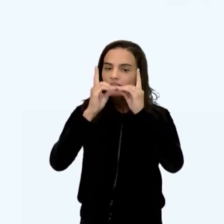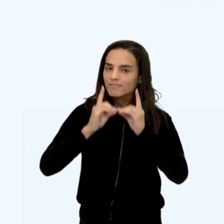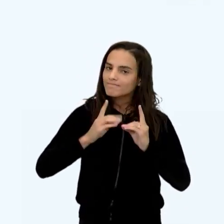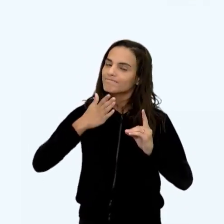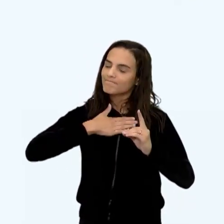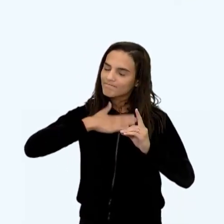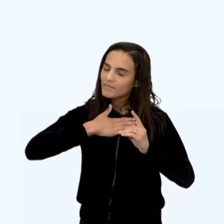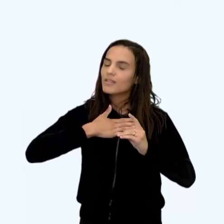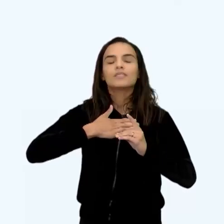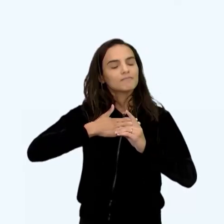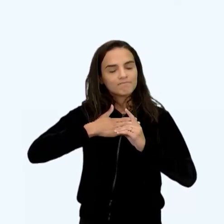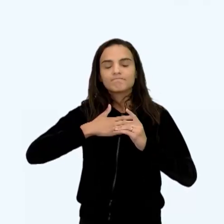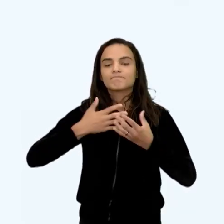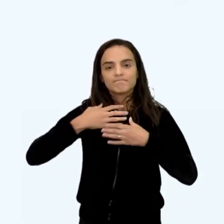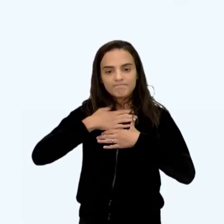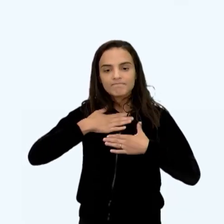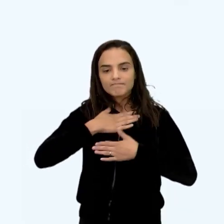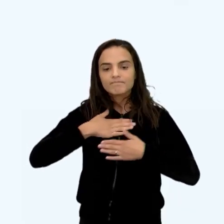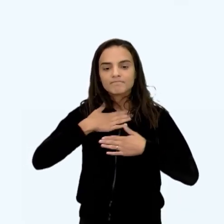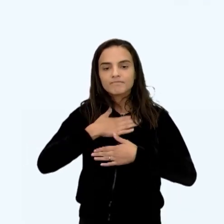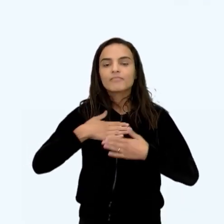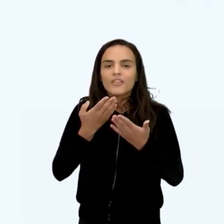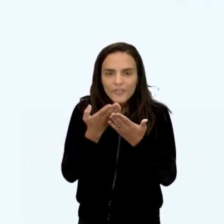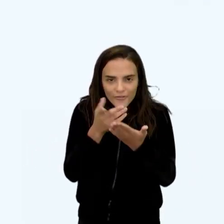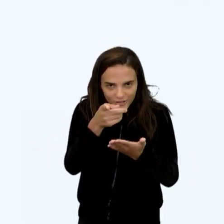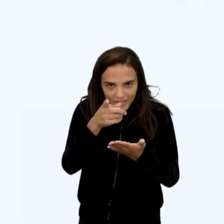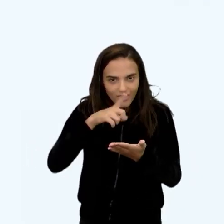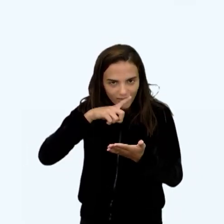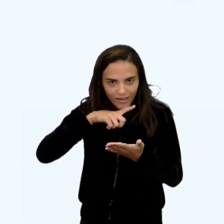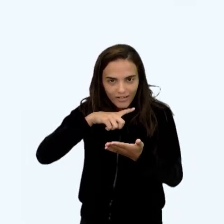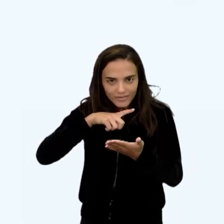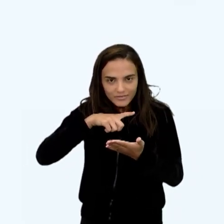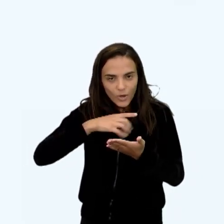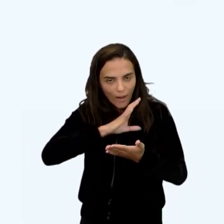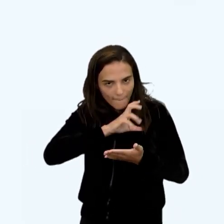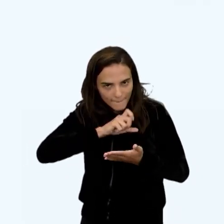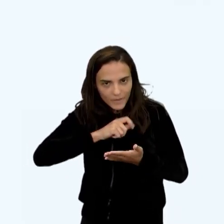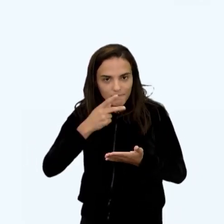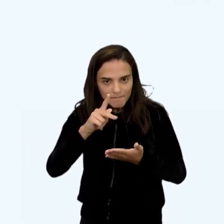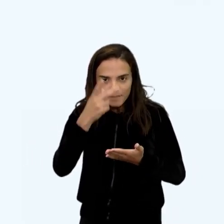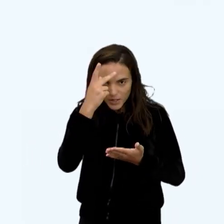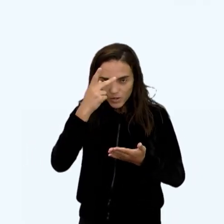orgulho disso. E você? Tem orgulho de quem é?